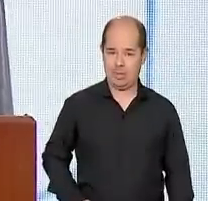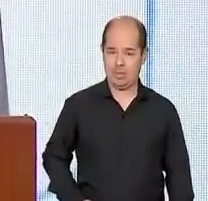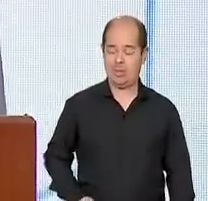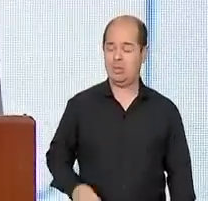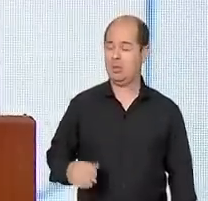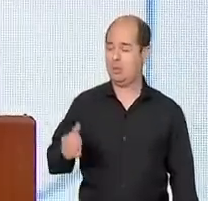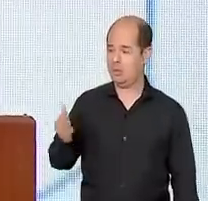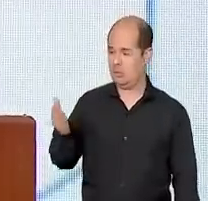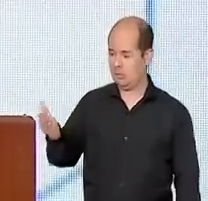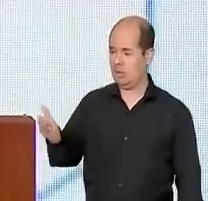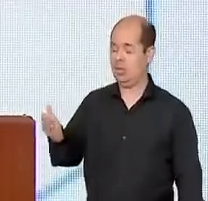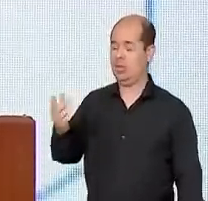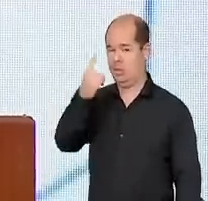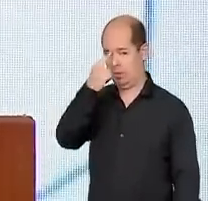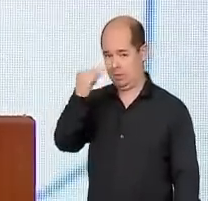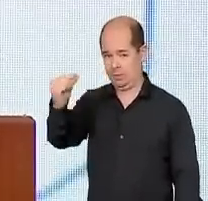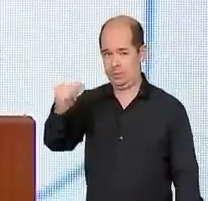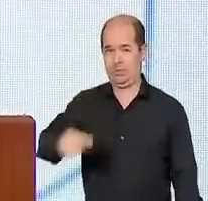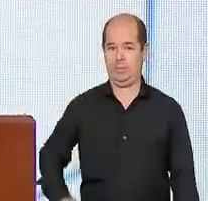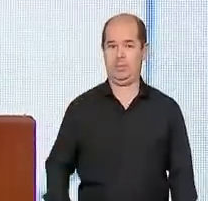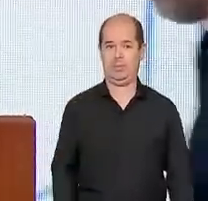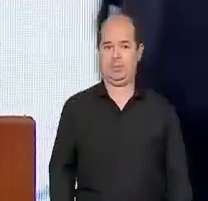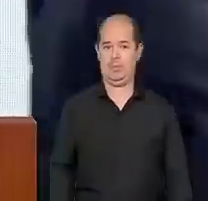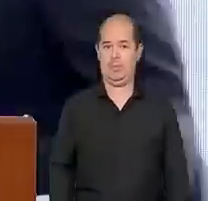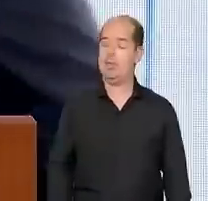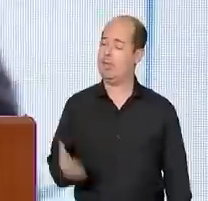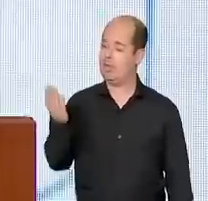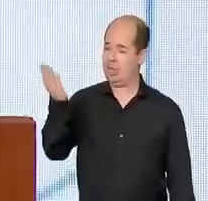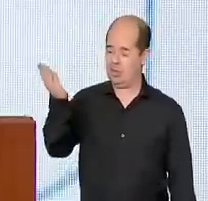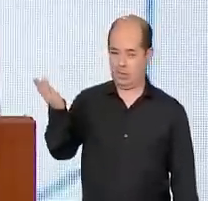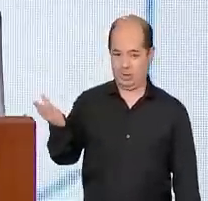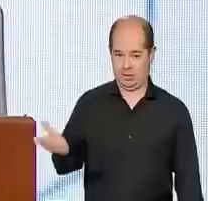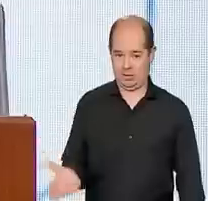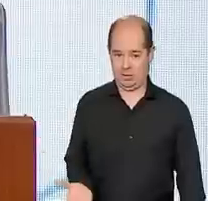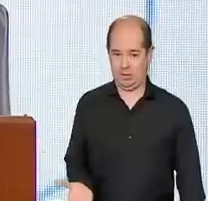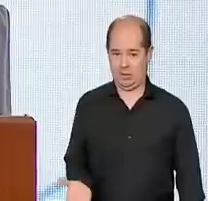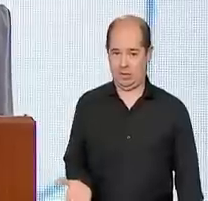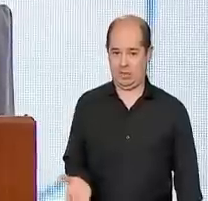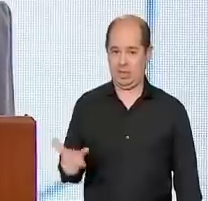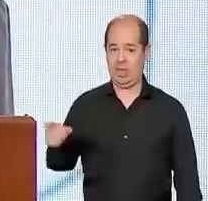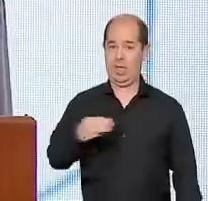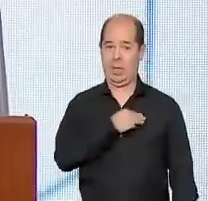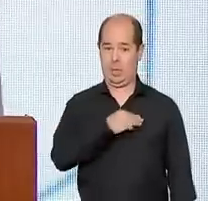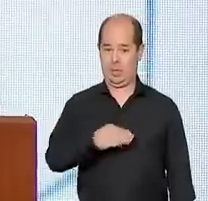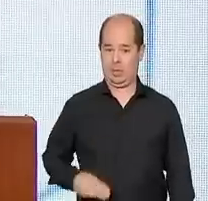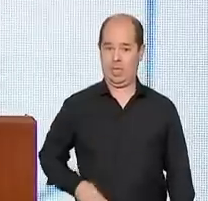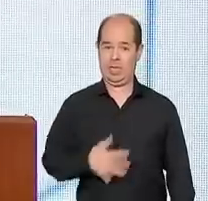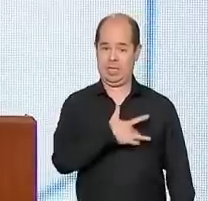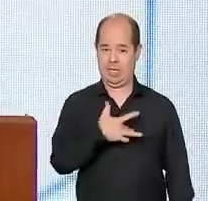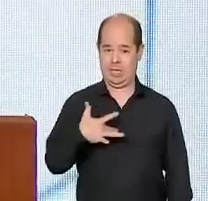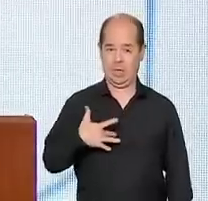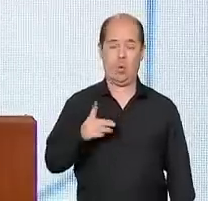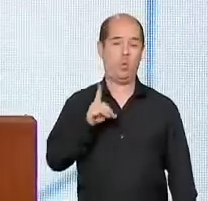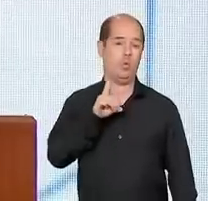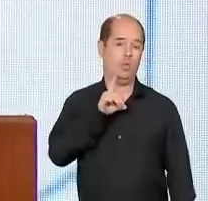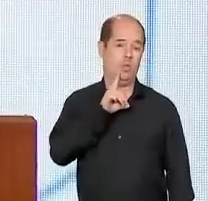Geraldo Alckmin. Excelentíssima ministra de Estado de Saúde, senhora Anísia